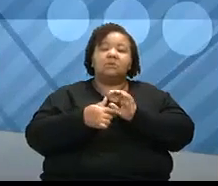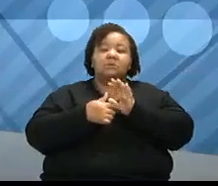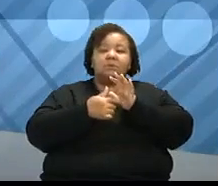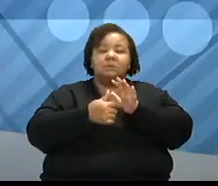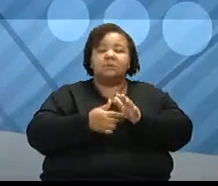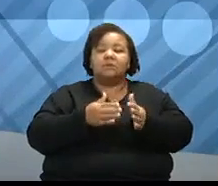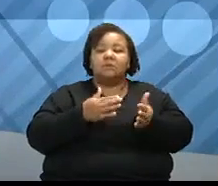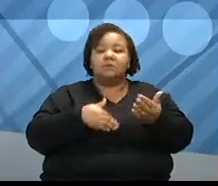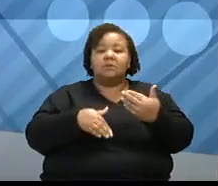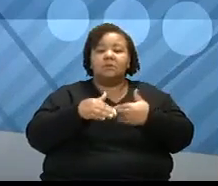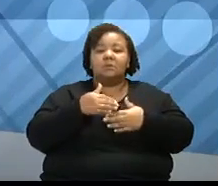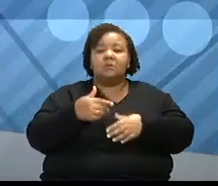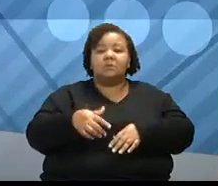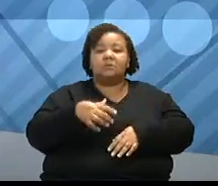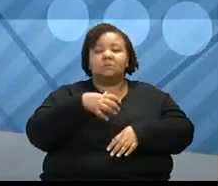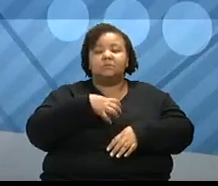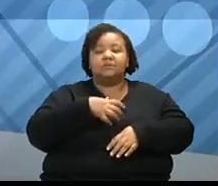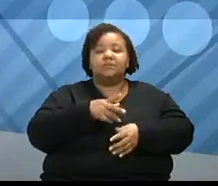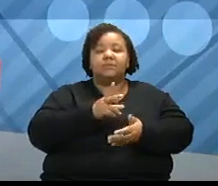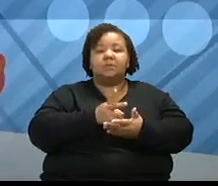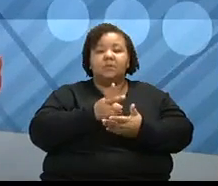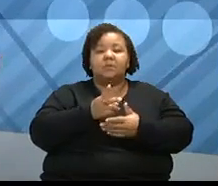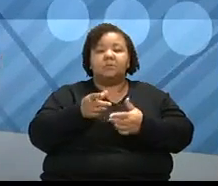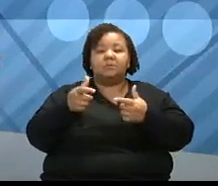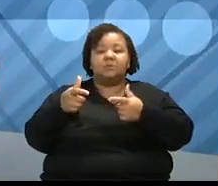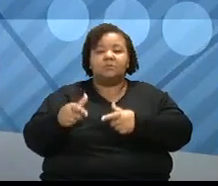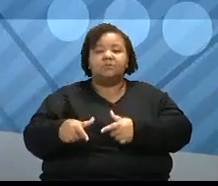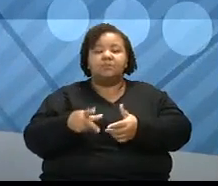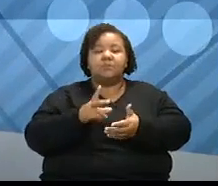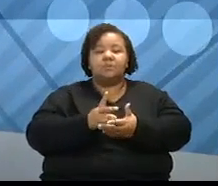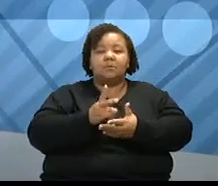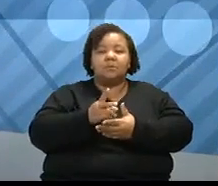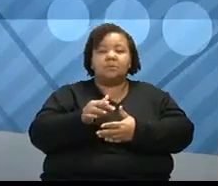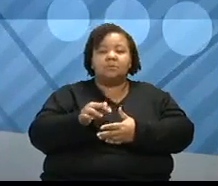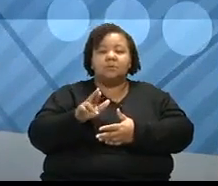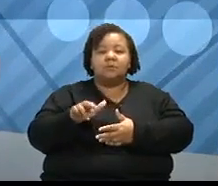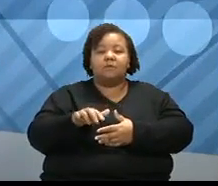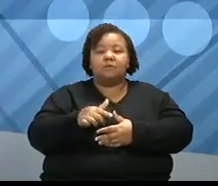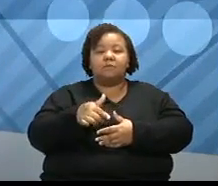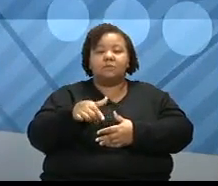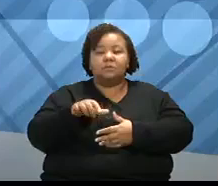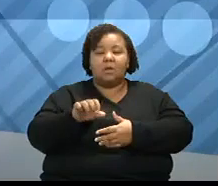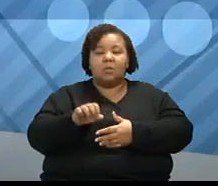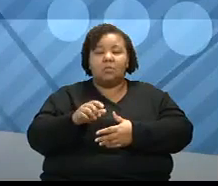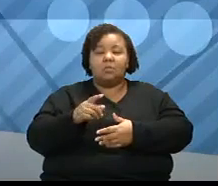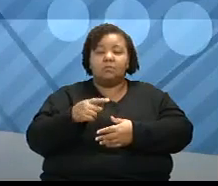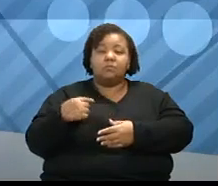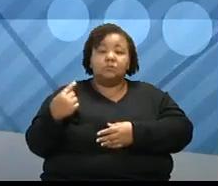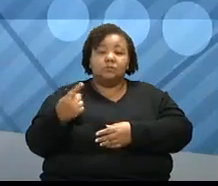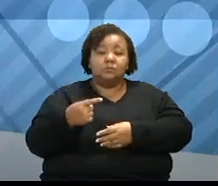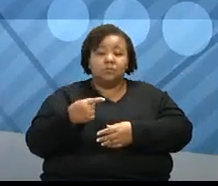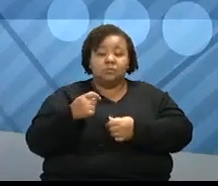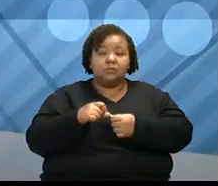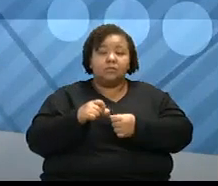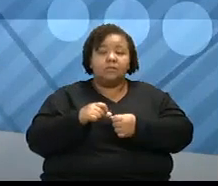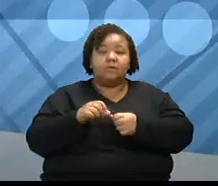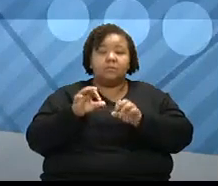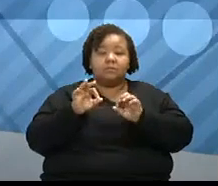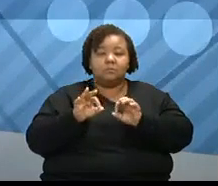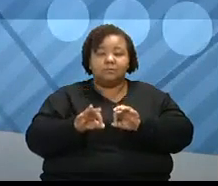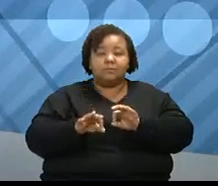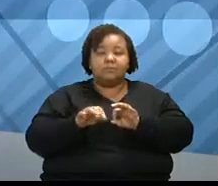em todas as situações uma mesma região e uma mesma função. Se tudo isso for realizado de forma